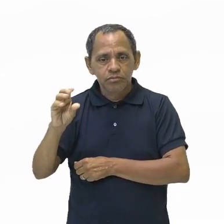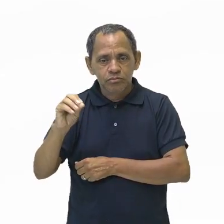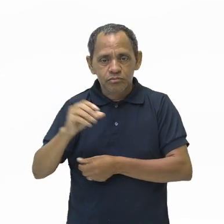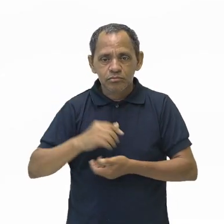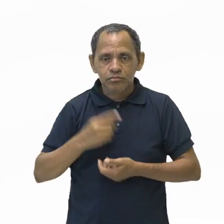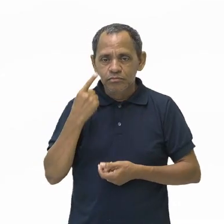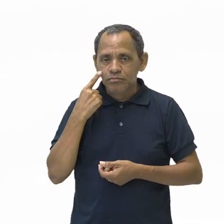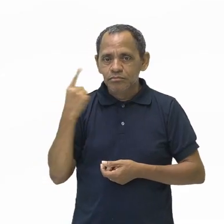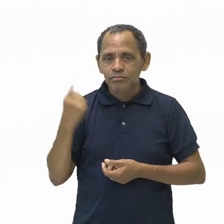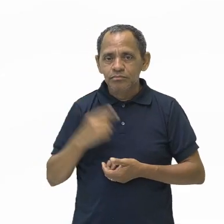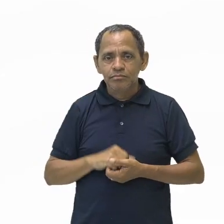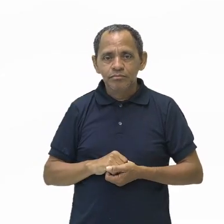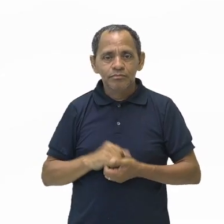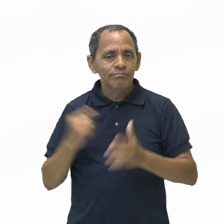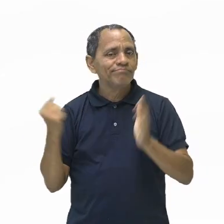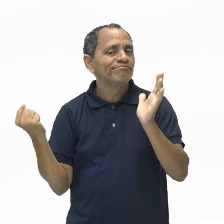olhada.